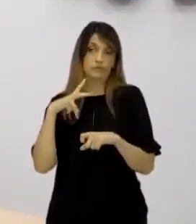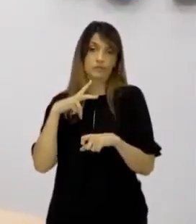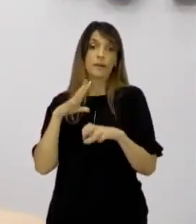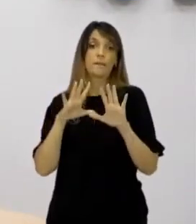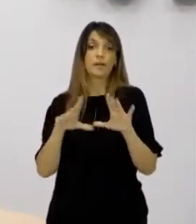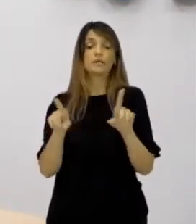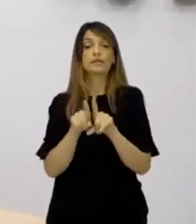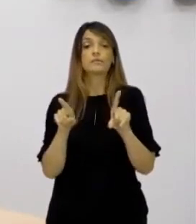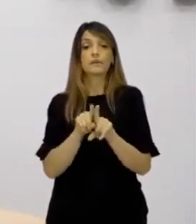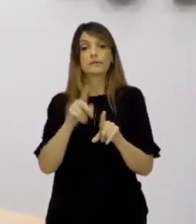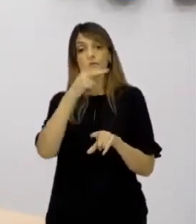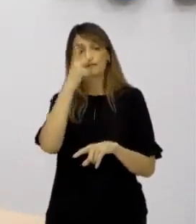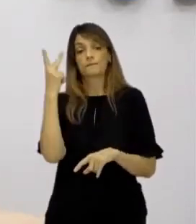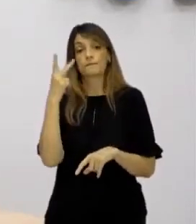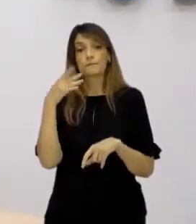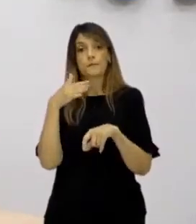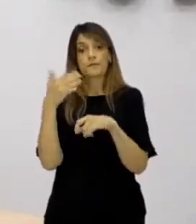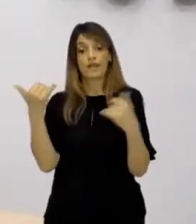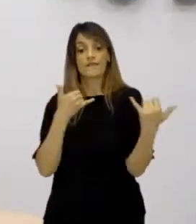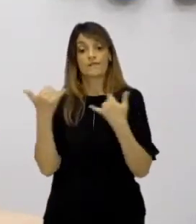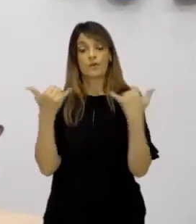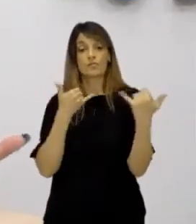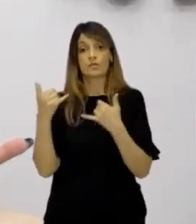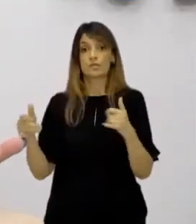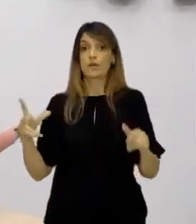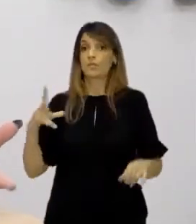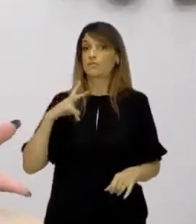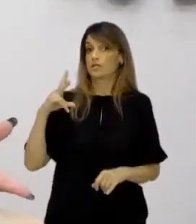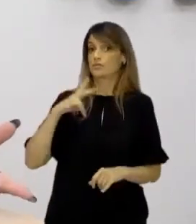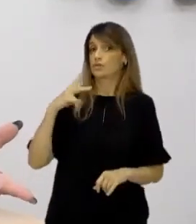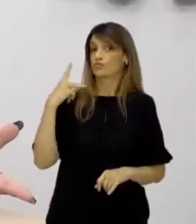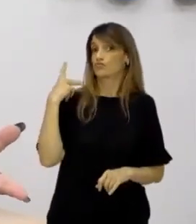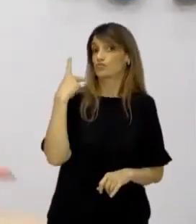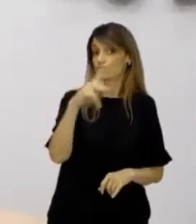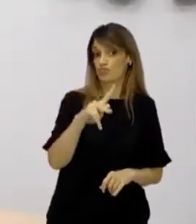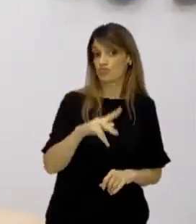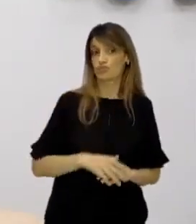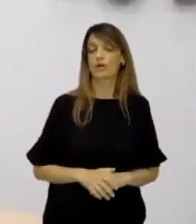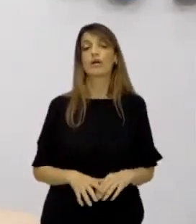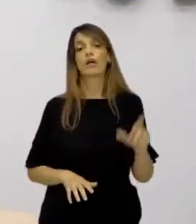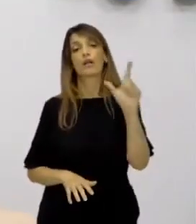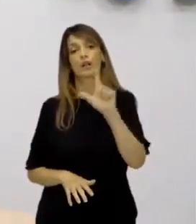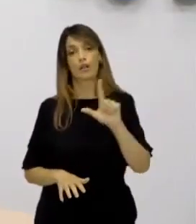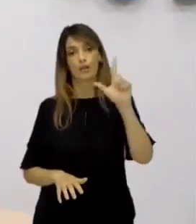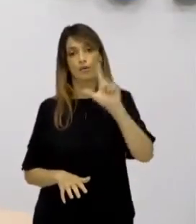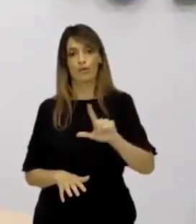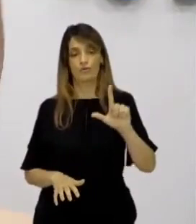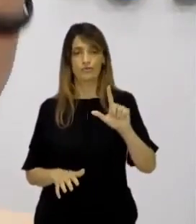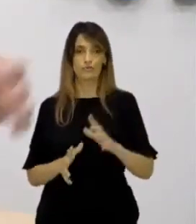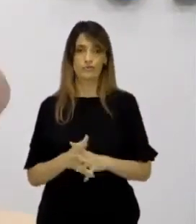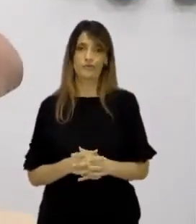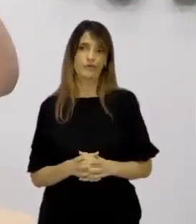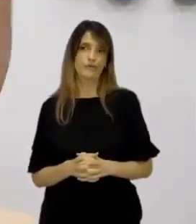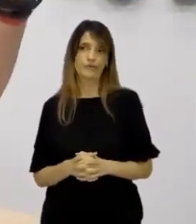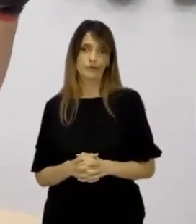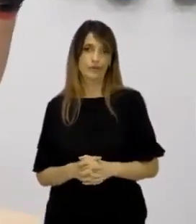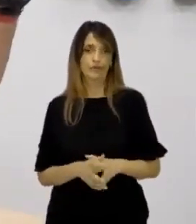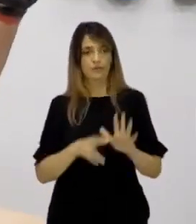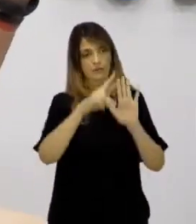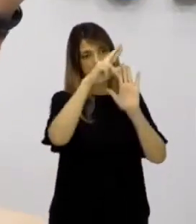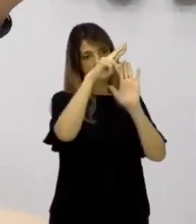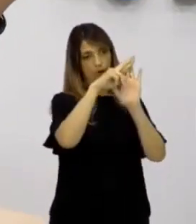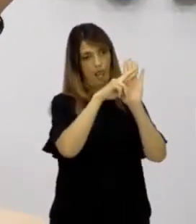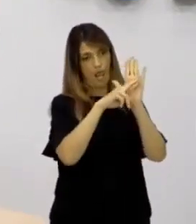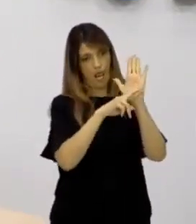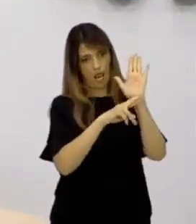das pessoas não terem acesso aos seus dados, né? Claro, a gente não lê metade dos termos lá que a